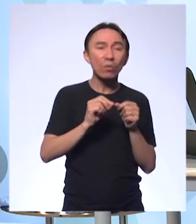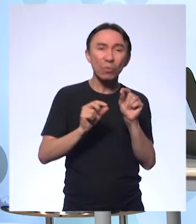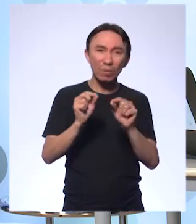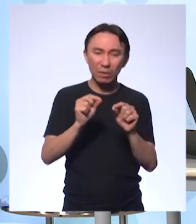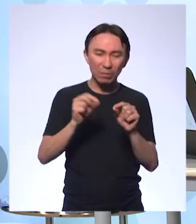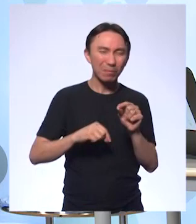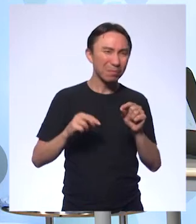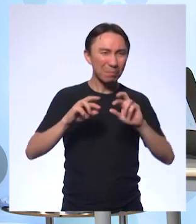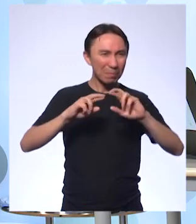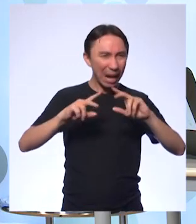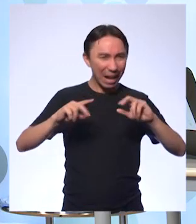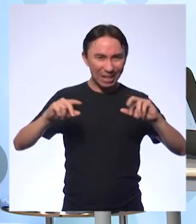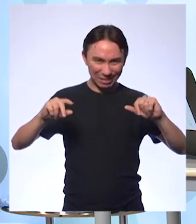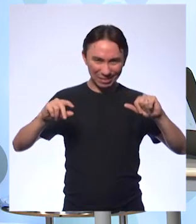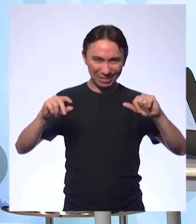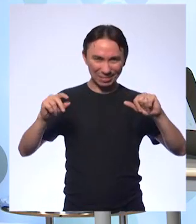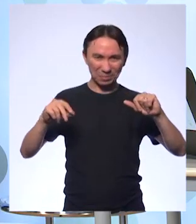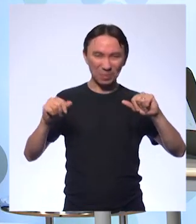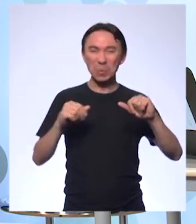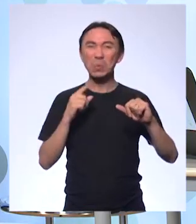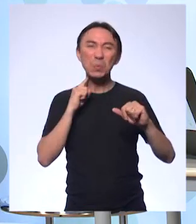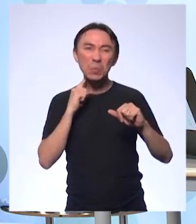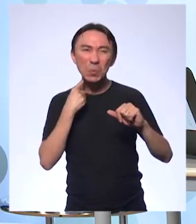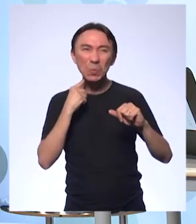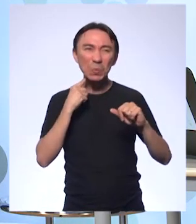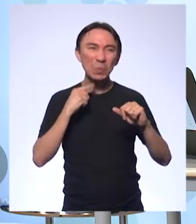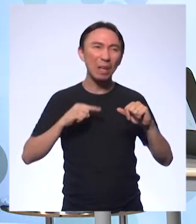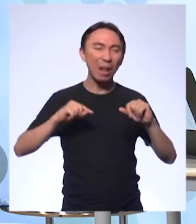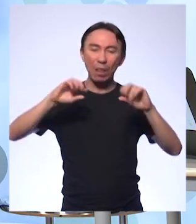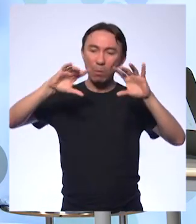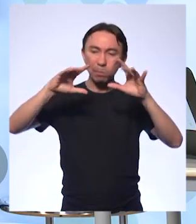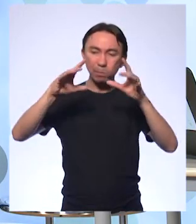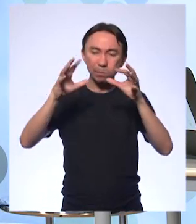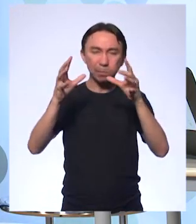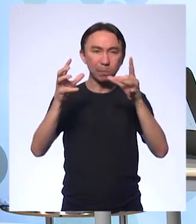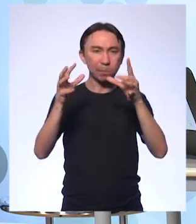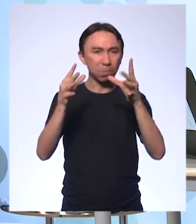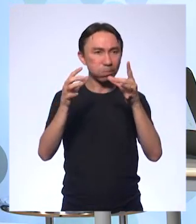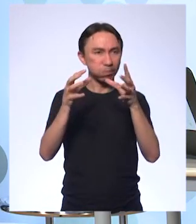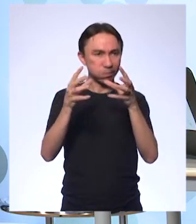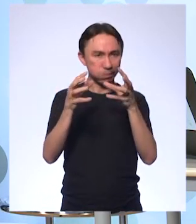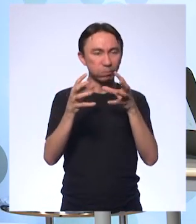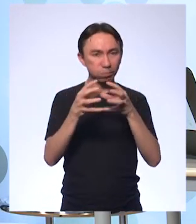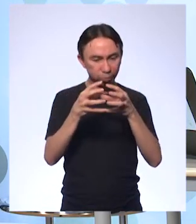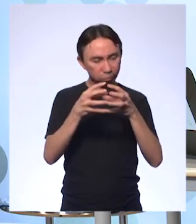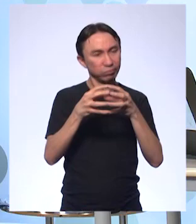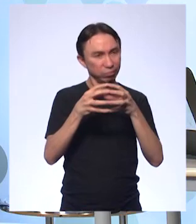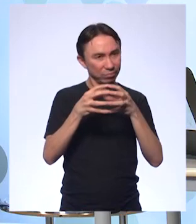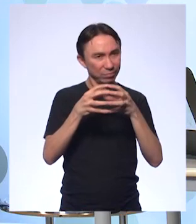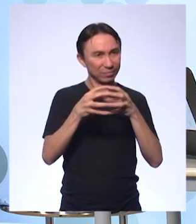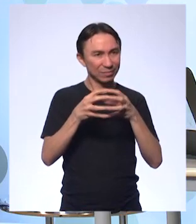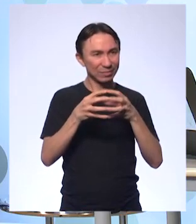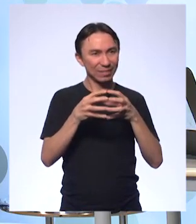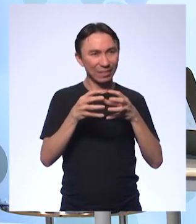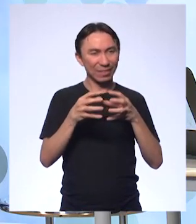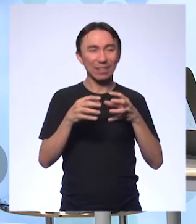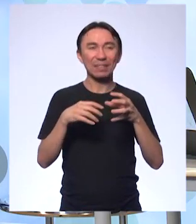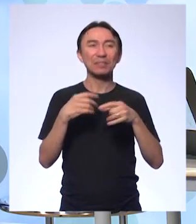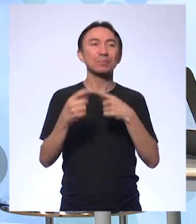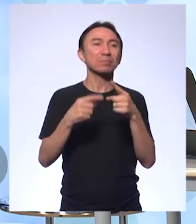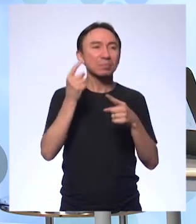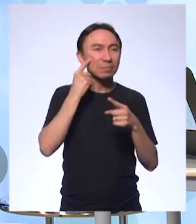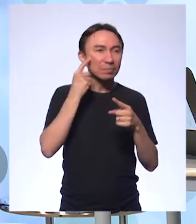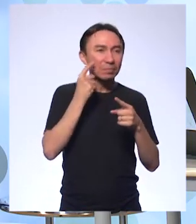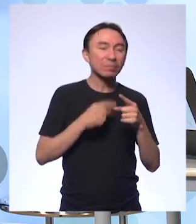tá? E aí vai ter o quê? Uma agitação para ter essa interação, essa coagulação, né? uma agitação violenta na